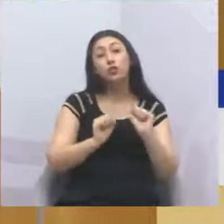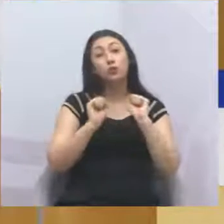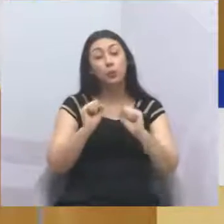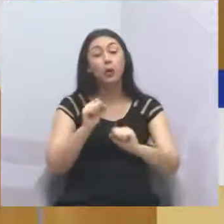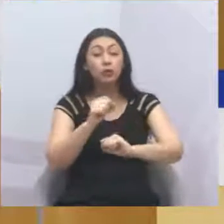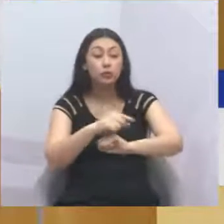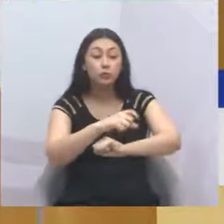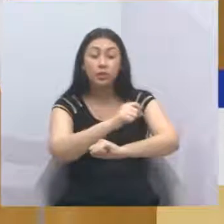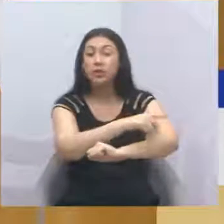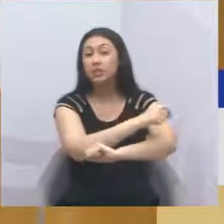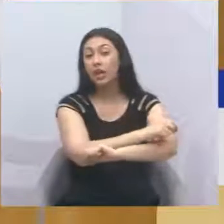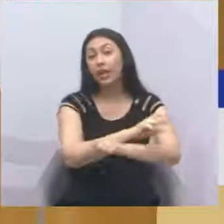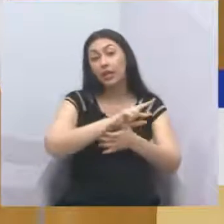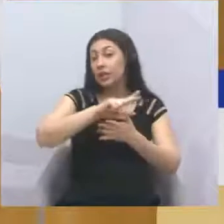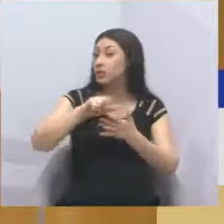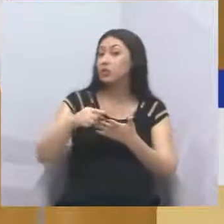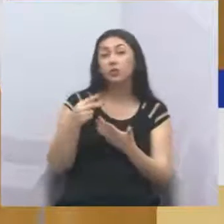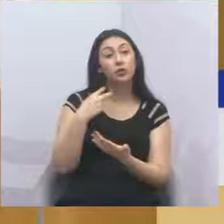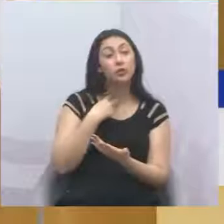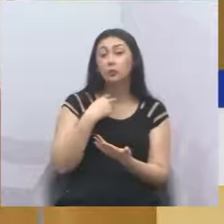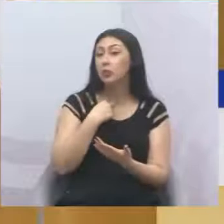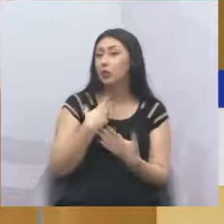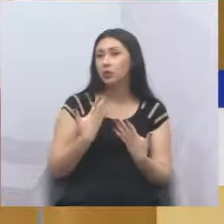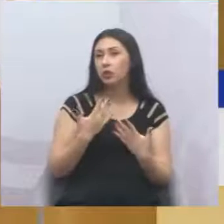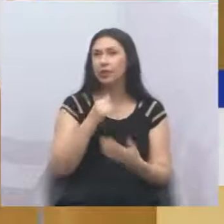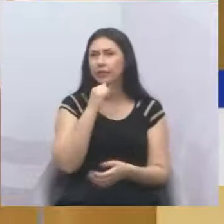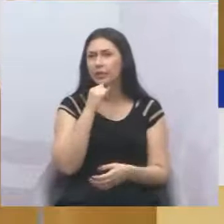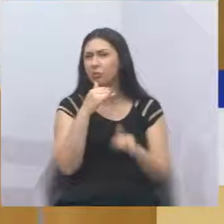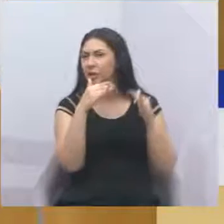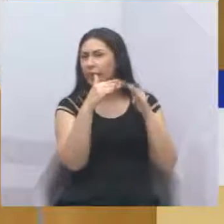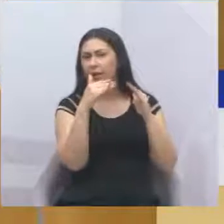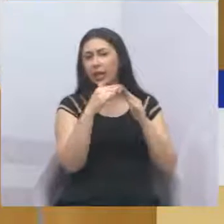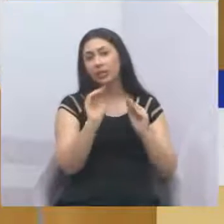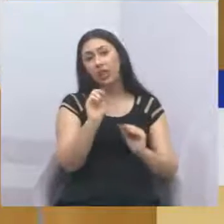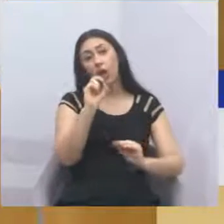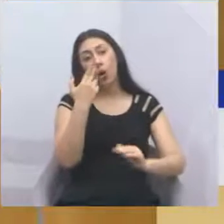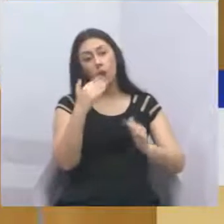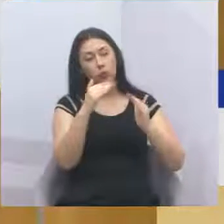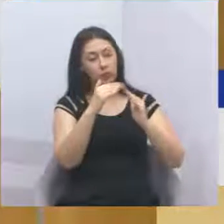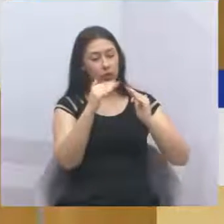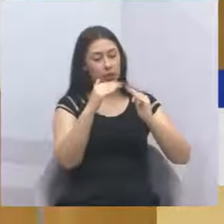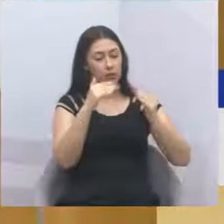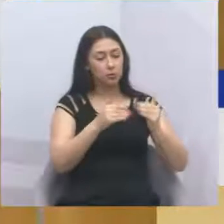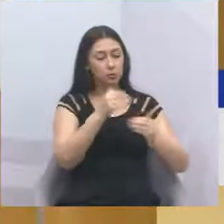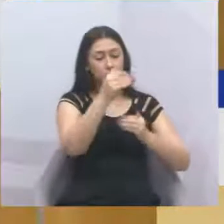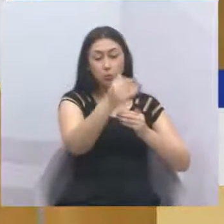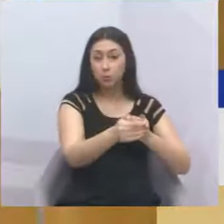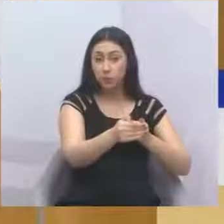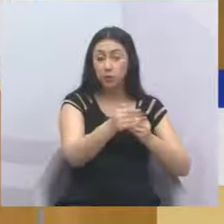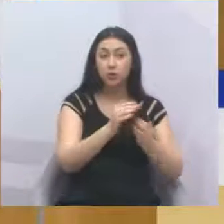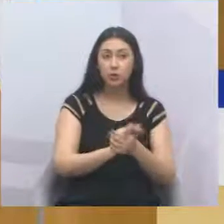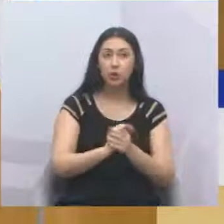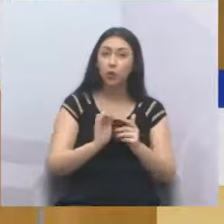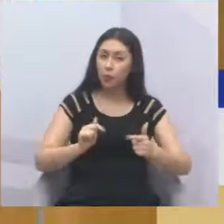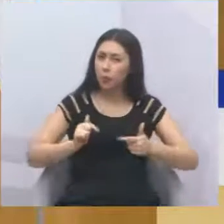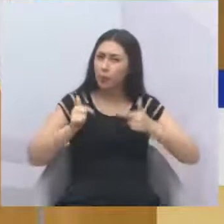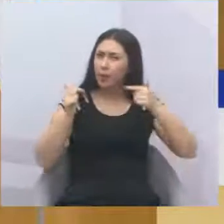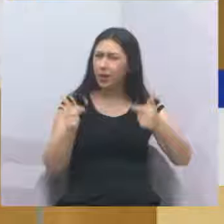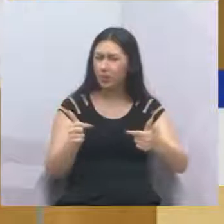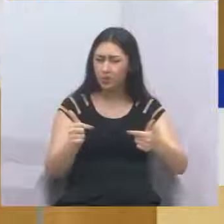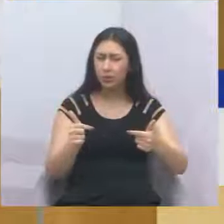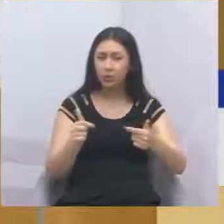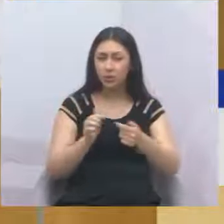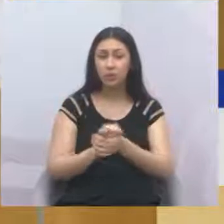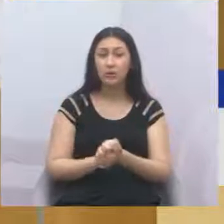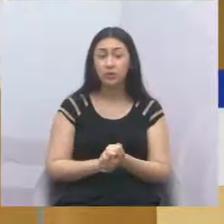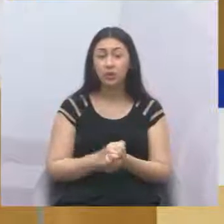estar plantando, tanto em nossas casas como na frente de nossas casas. É uma luta grande.